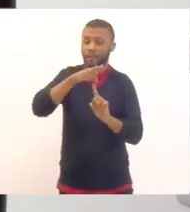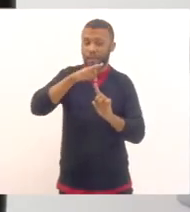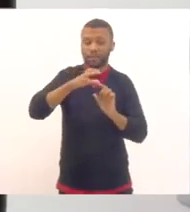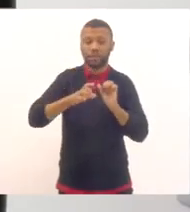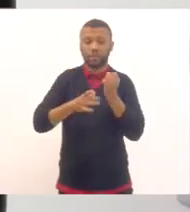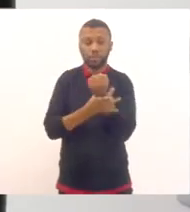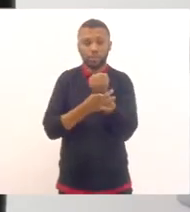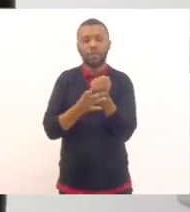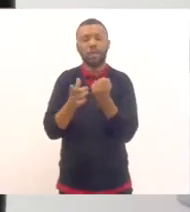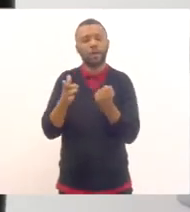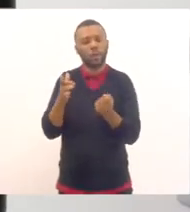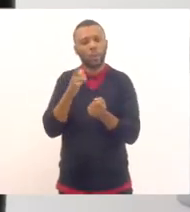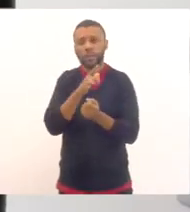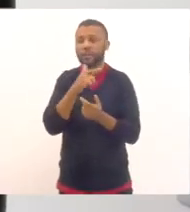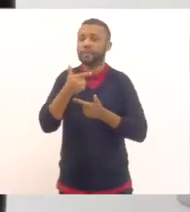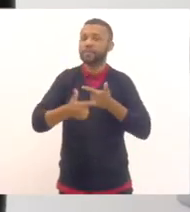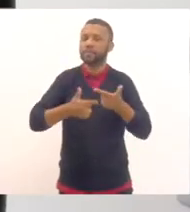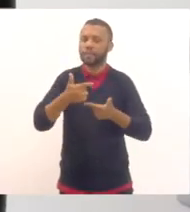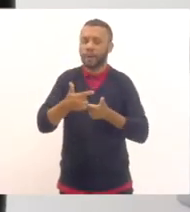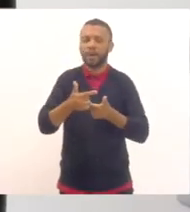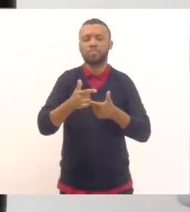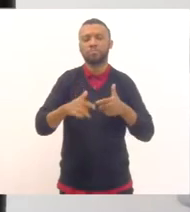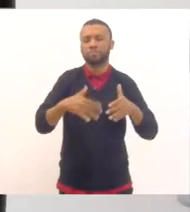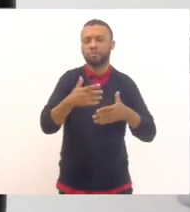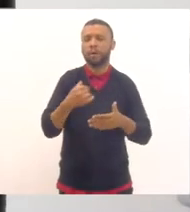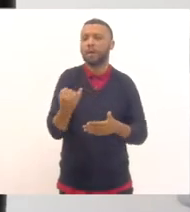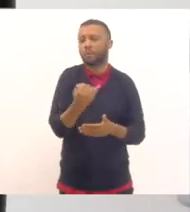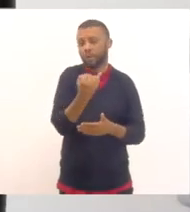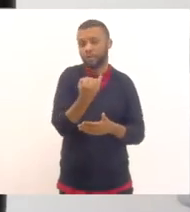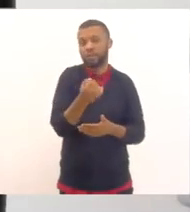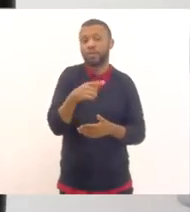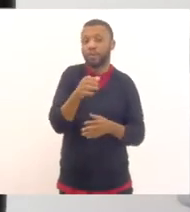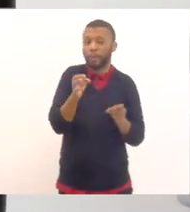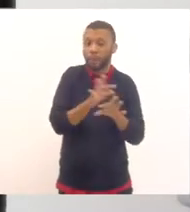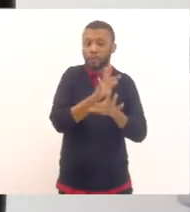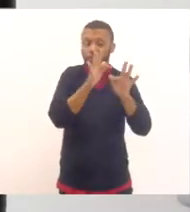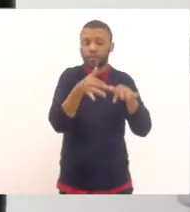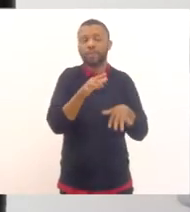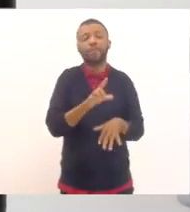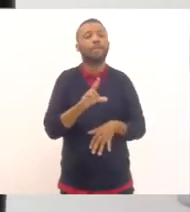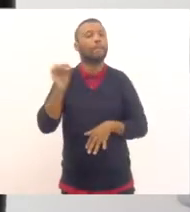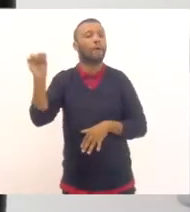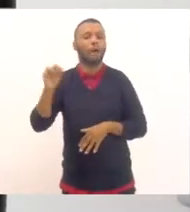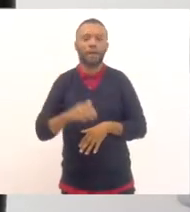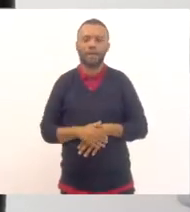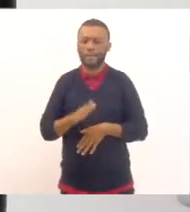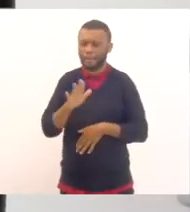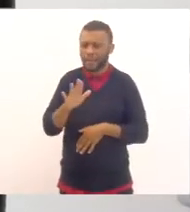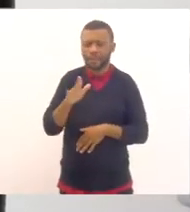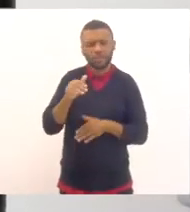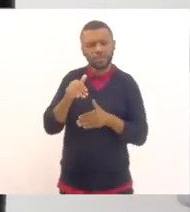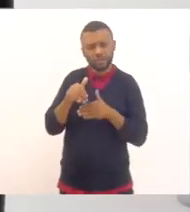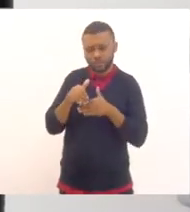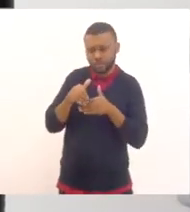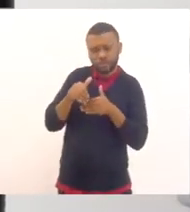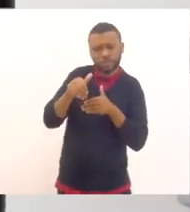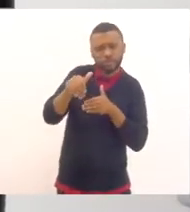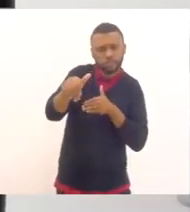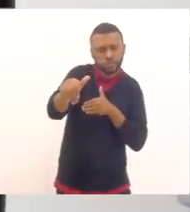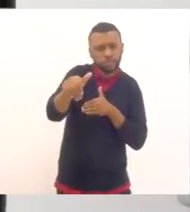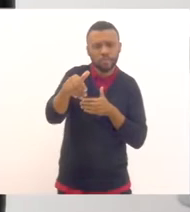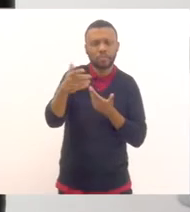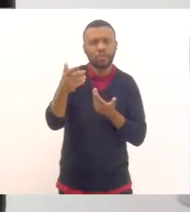o seu trabalho que é importante e depois vai embora só tem uma efetividade no longo prazo porque assim depois imagino